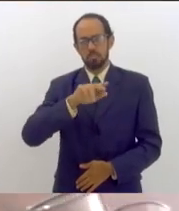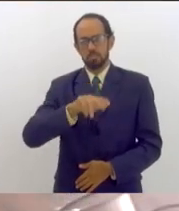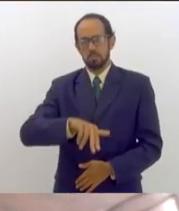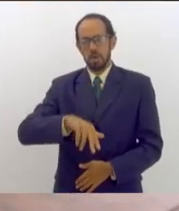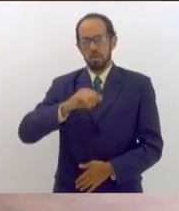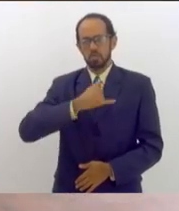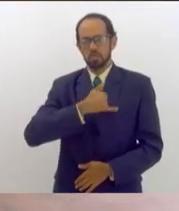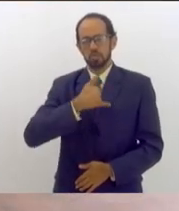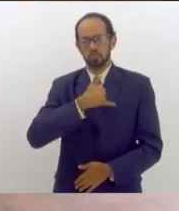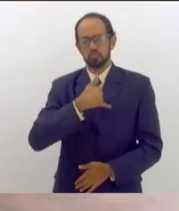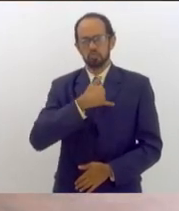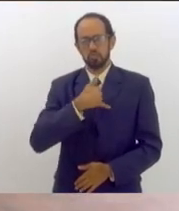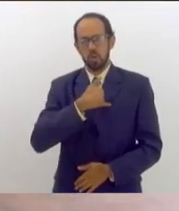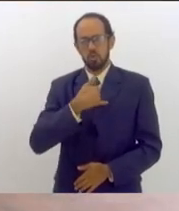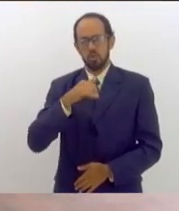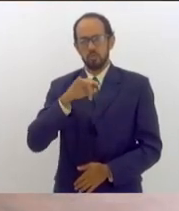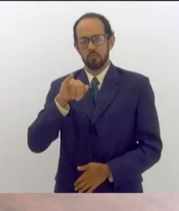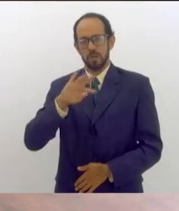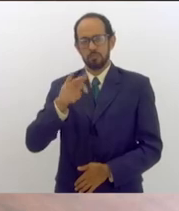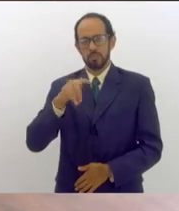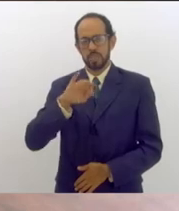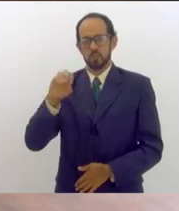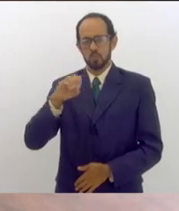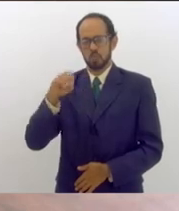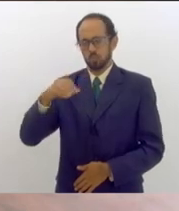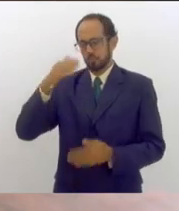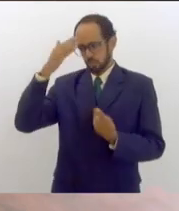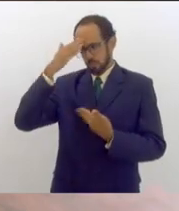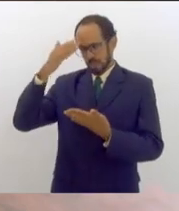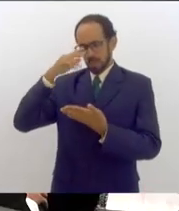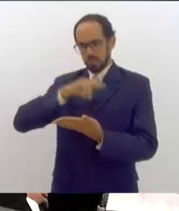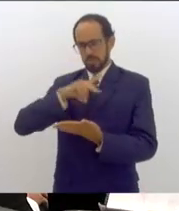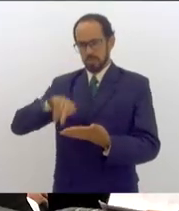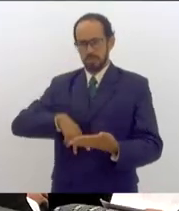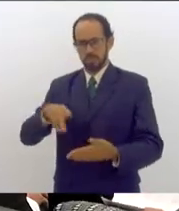João de Meriti querida amigo Fabinho Obrigado presidente